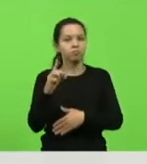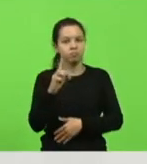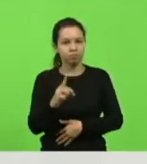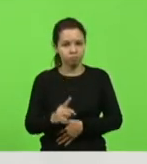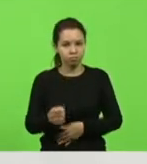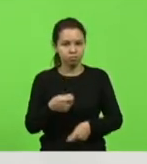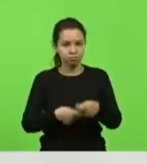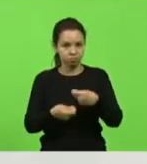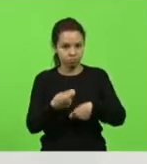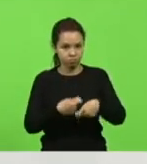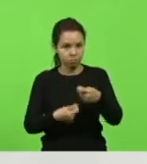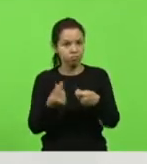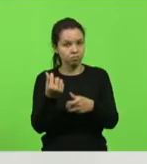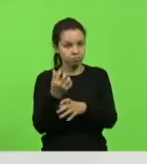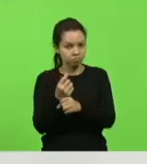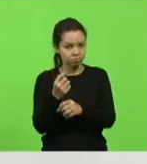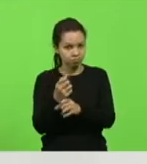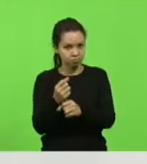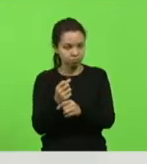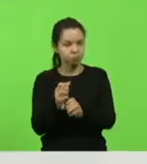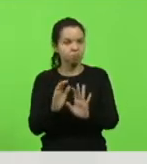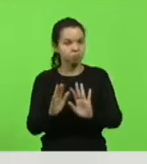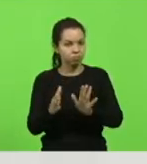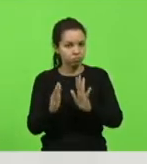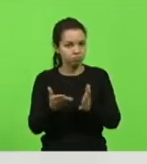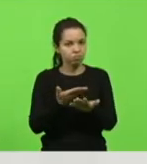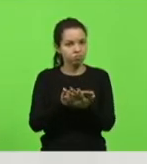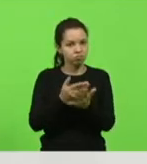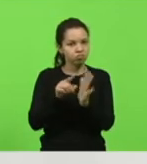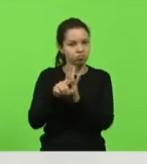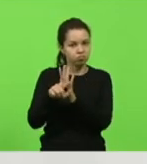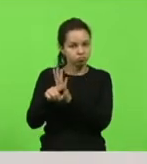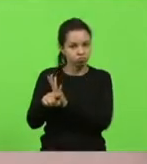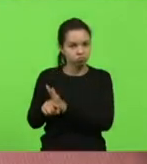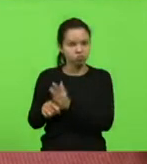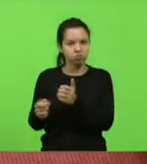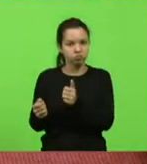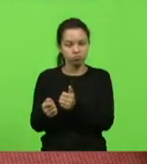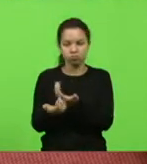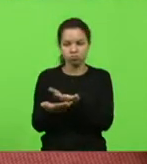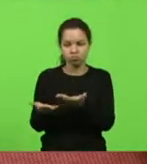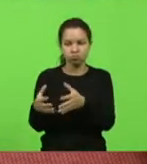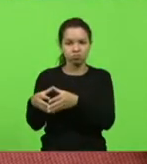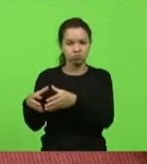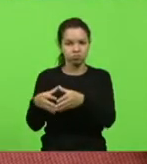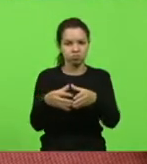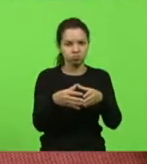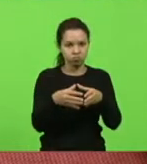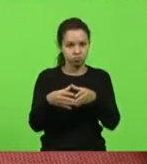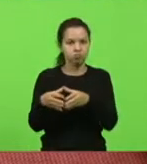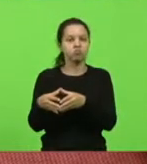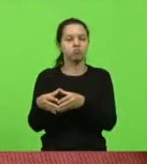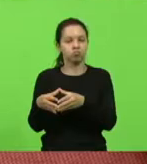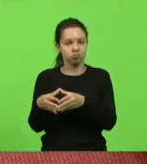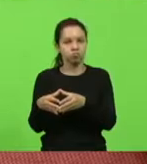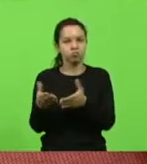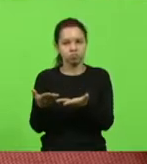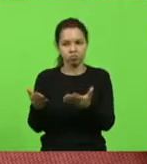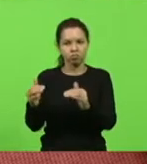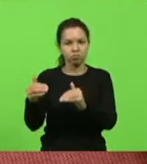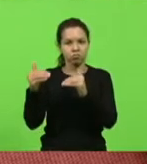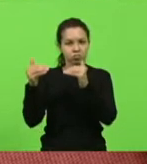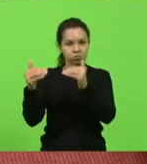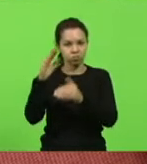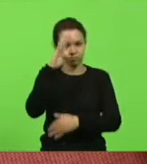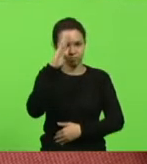alugou já logou estudou juntamente com as demais entidades aqui presente demais órgãos e poder Alô especial poder judiciário